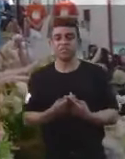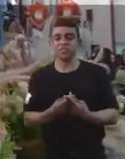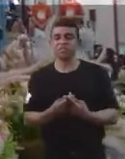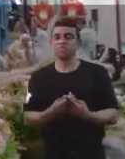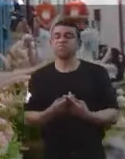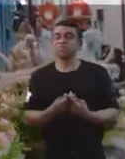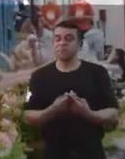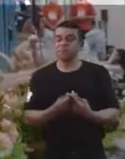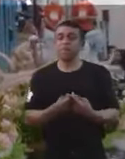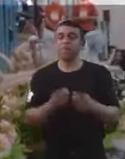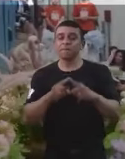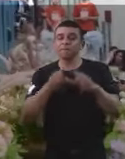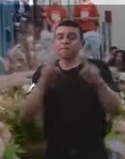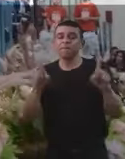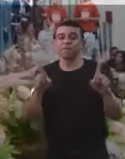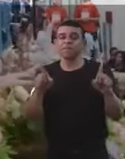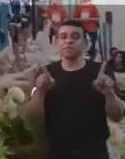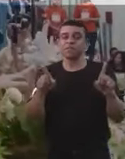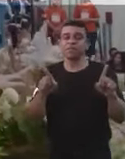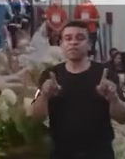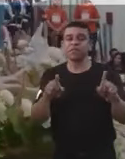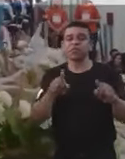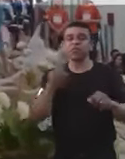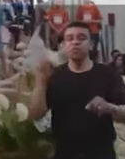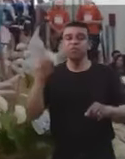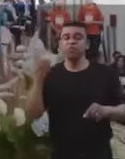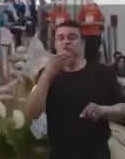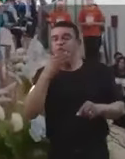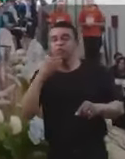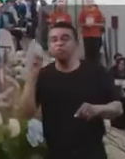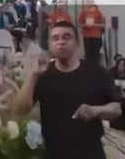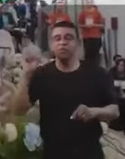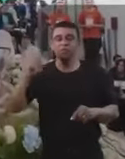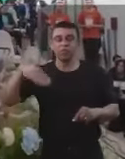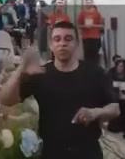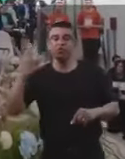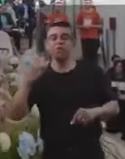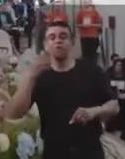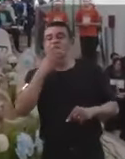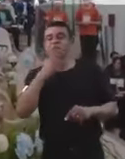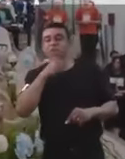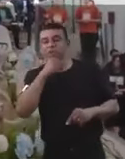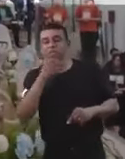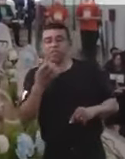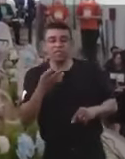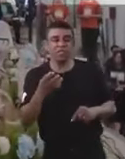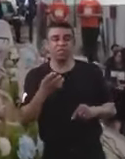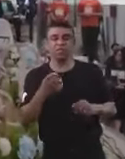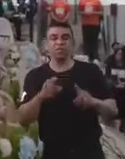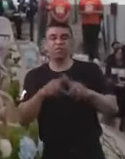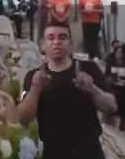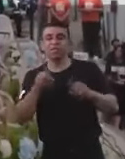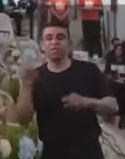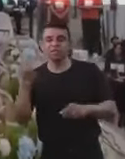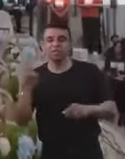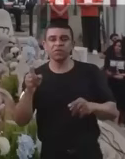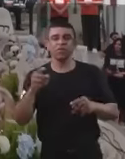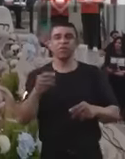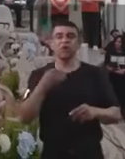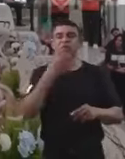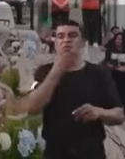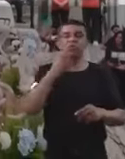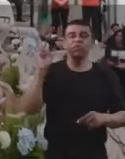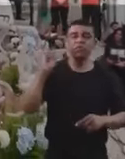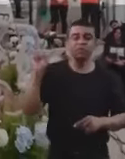filho? Porque o senhor recebeu o maninho de volta. Eu estou com raiva, papai. Dois irmãos brigando.